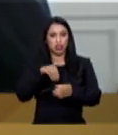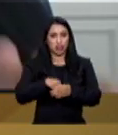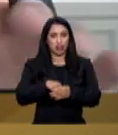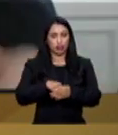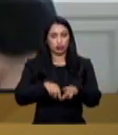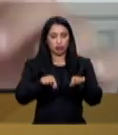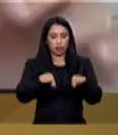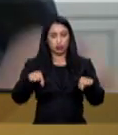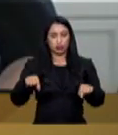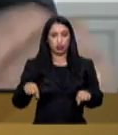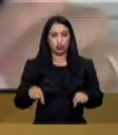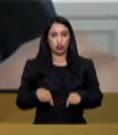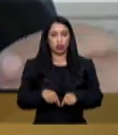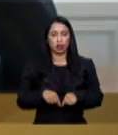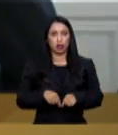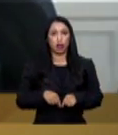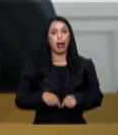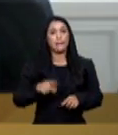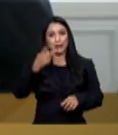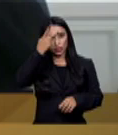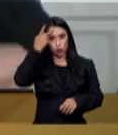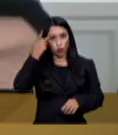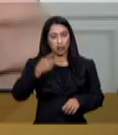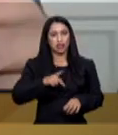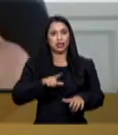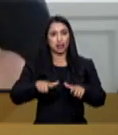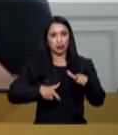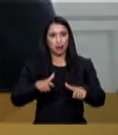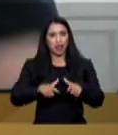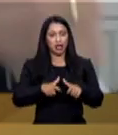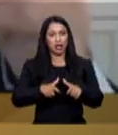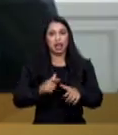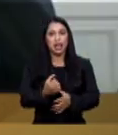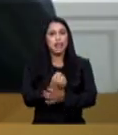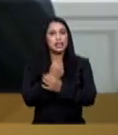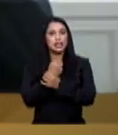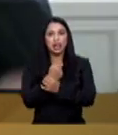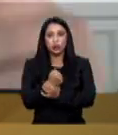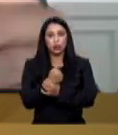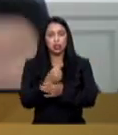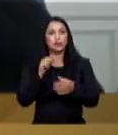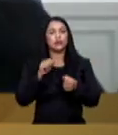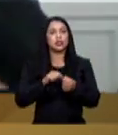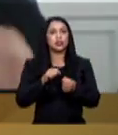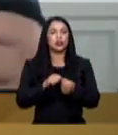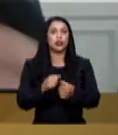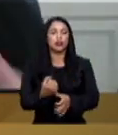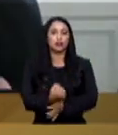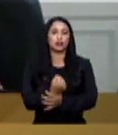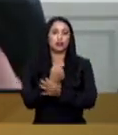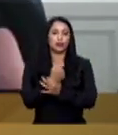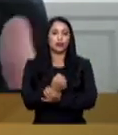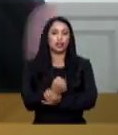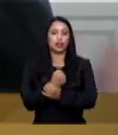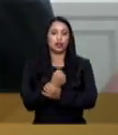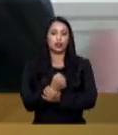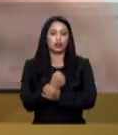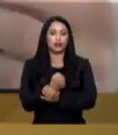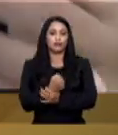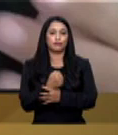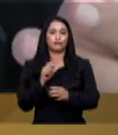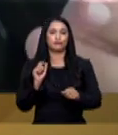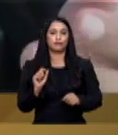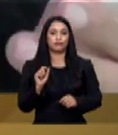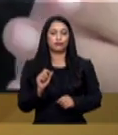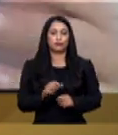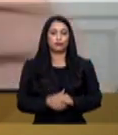estabelecimento. Agentes socioeducativos são aqueles que realizam a segurança interna e externa dos